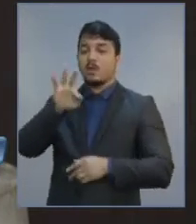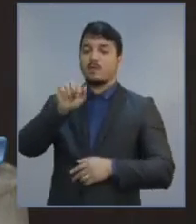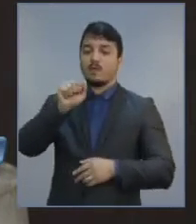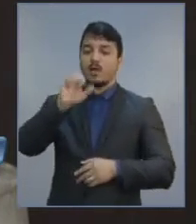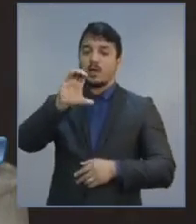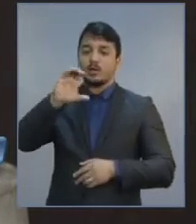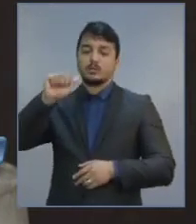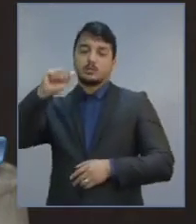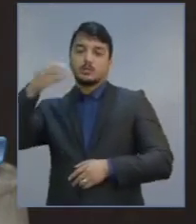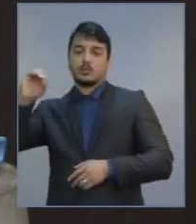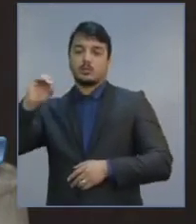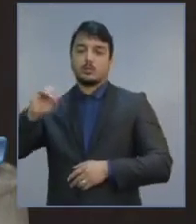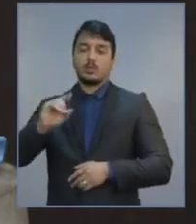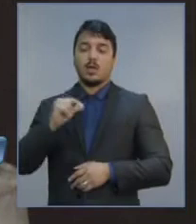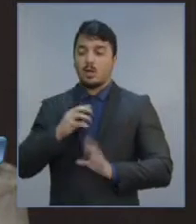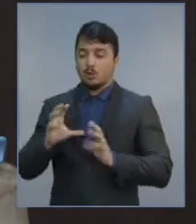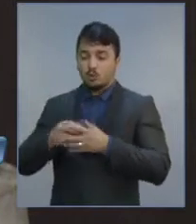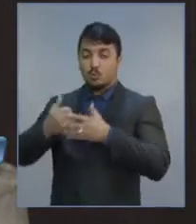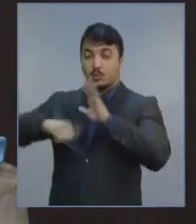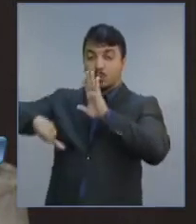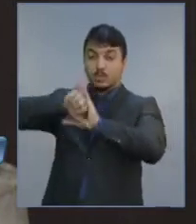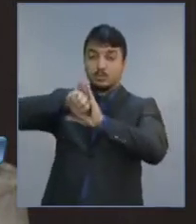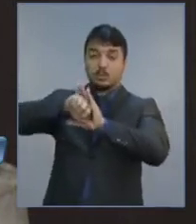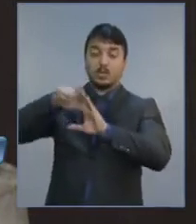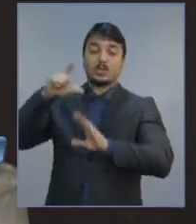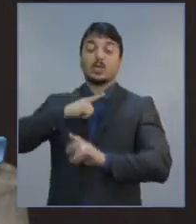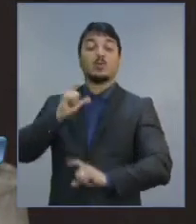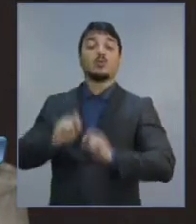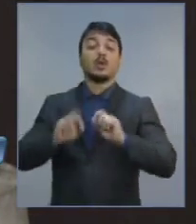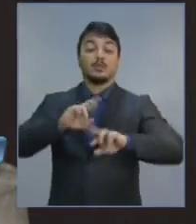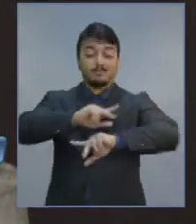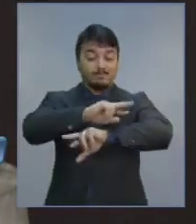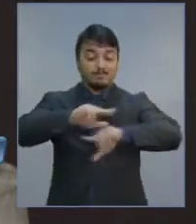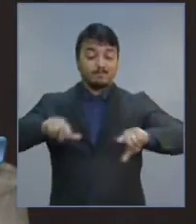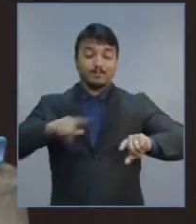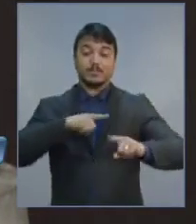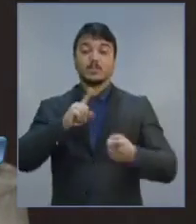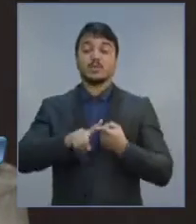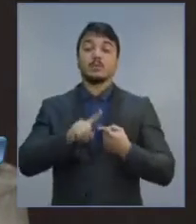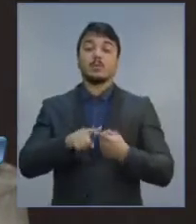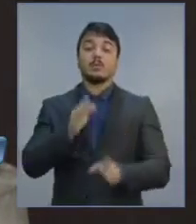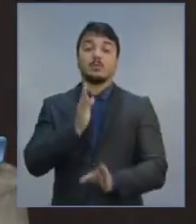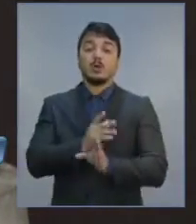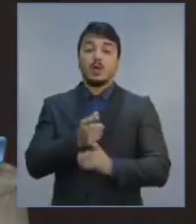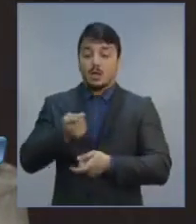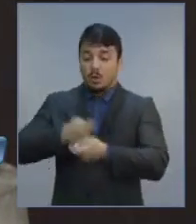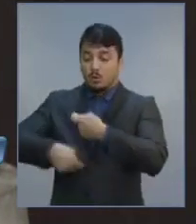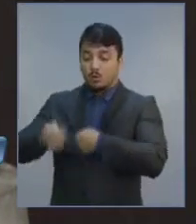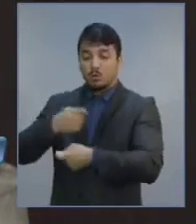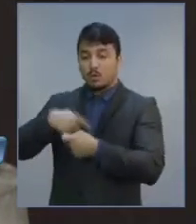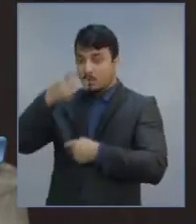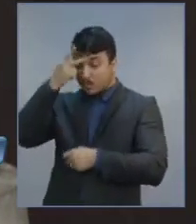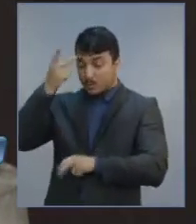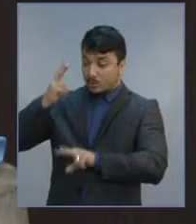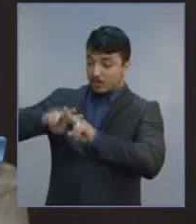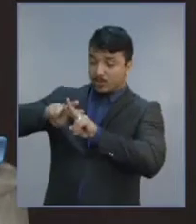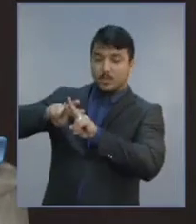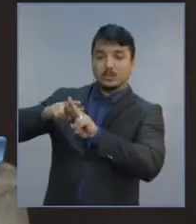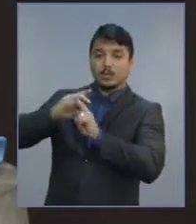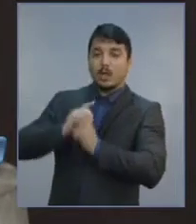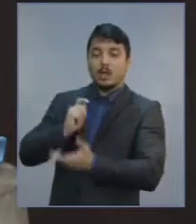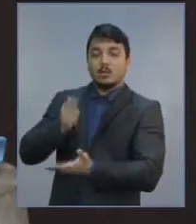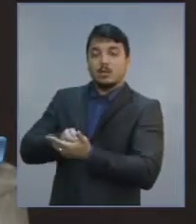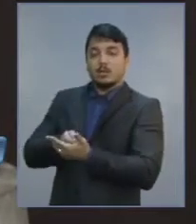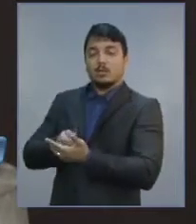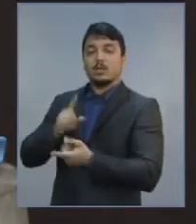facções, os grupos criminosos, se dá, dentre outras coisas, pela dependência econômica do preso, do apenado e